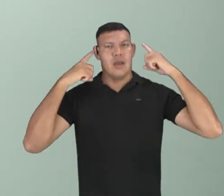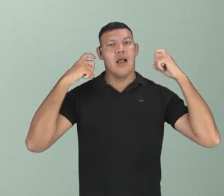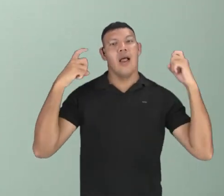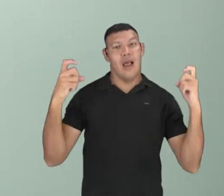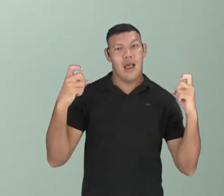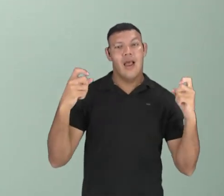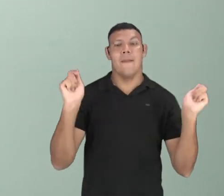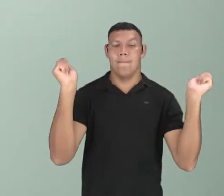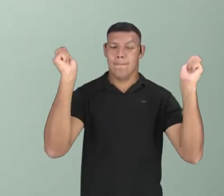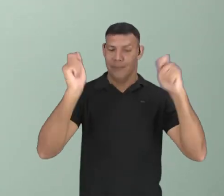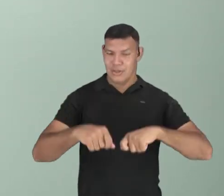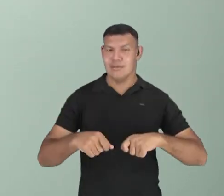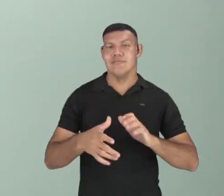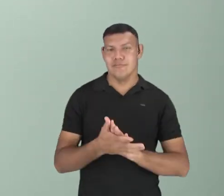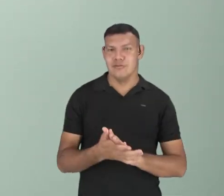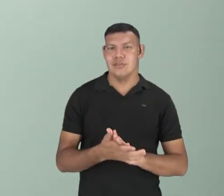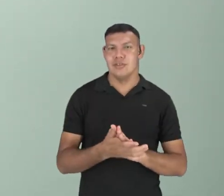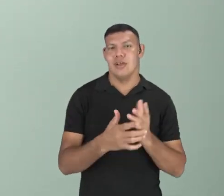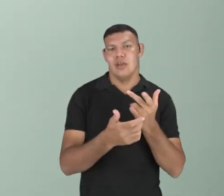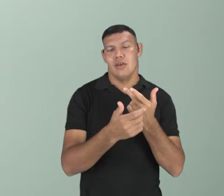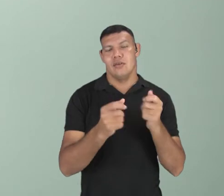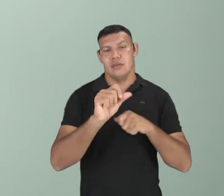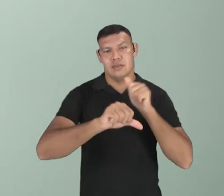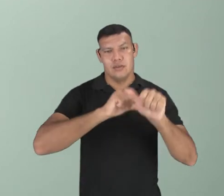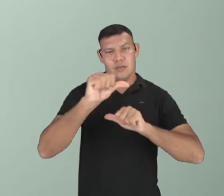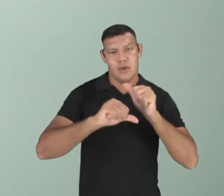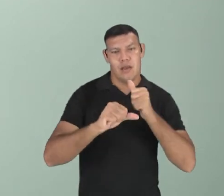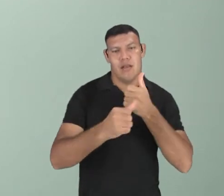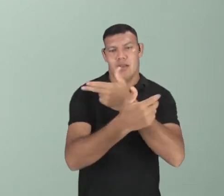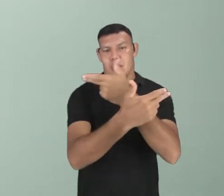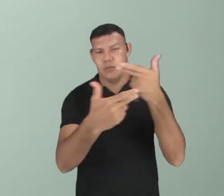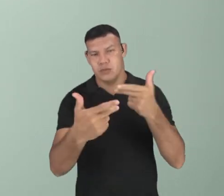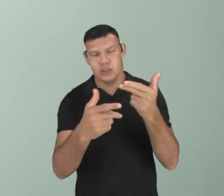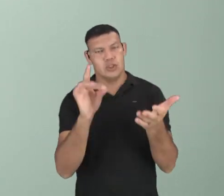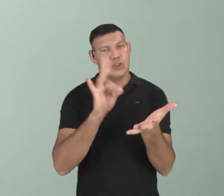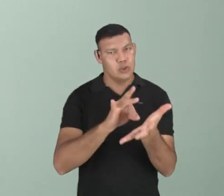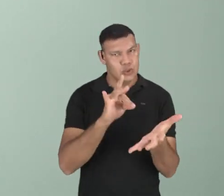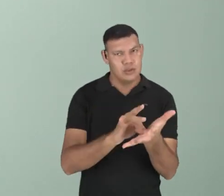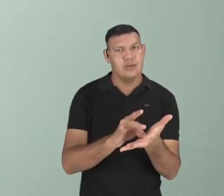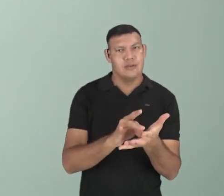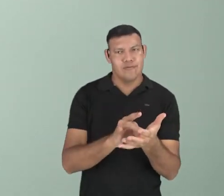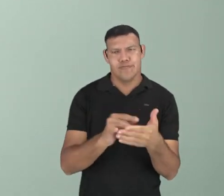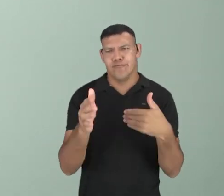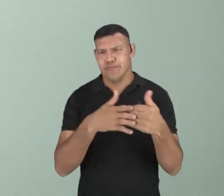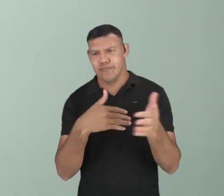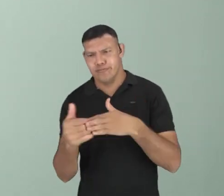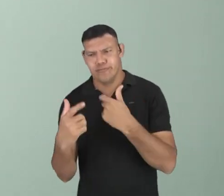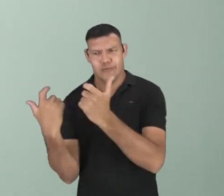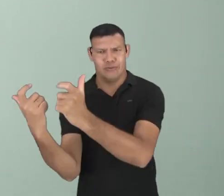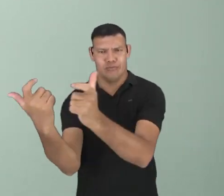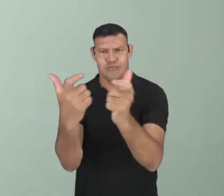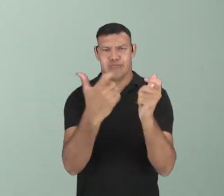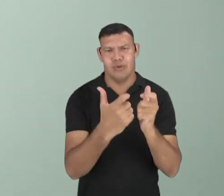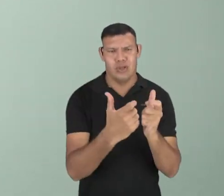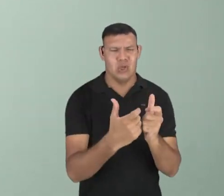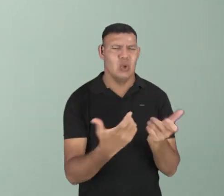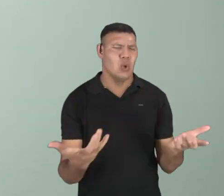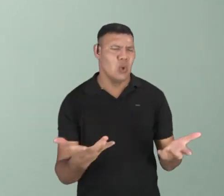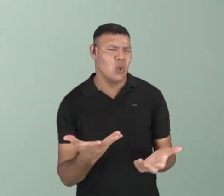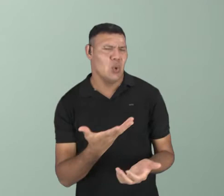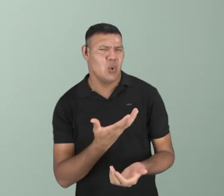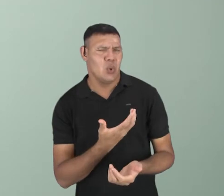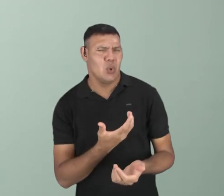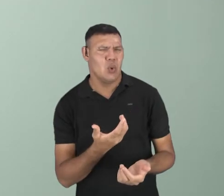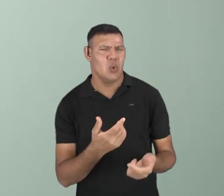ele num objeto concreto que a gente consegue reproduzir o som em qualquer lugar ou seja nós não precisamos mais que o músico